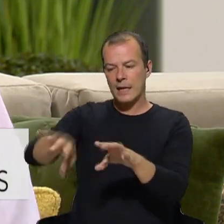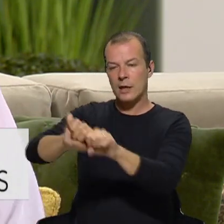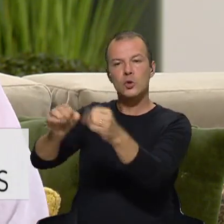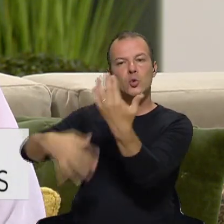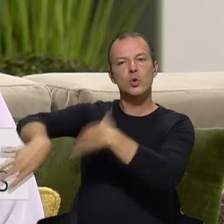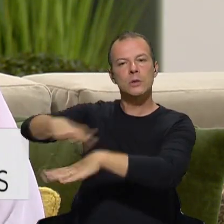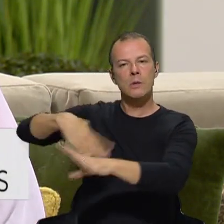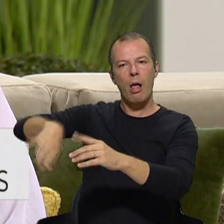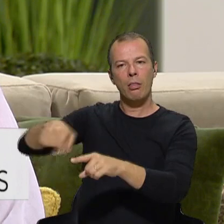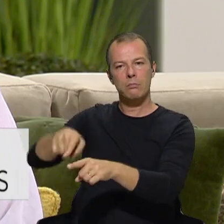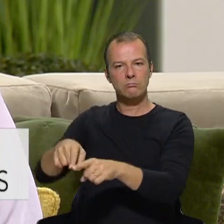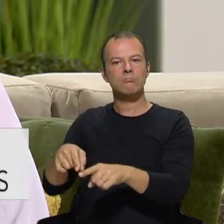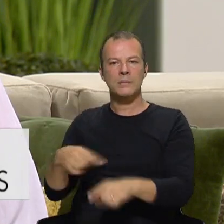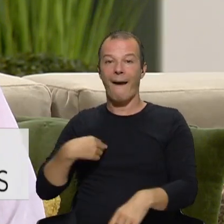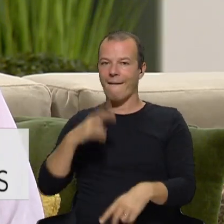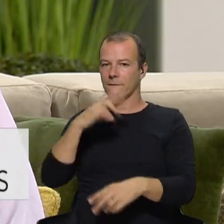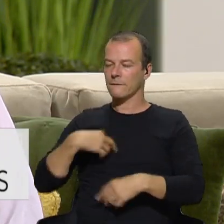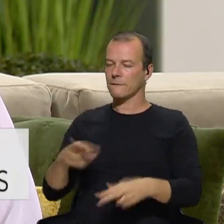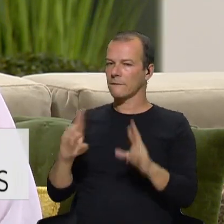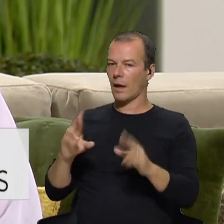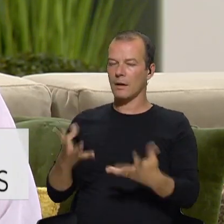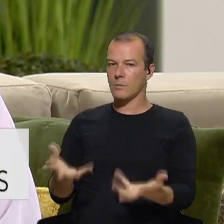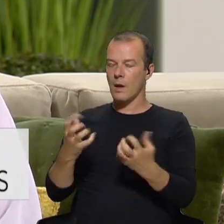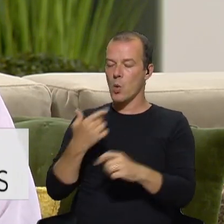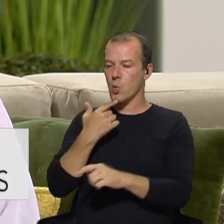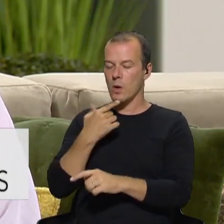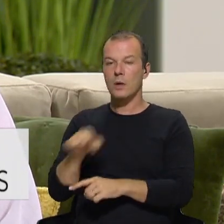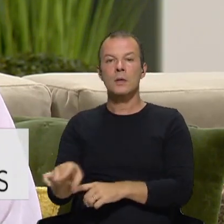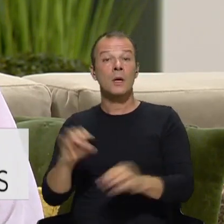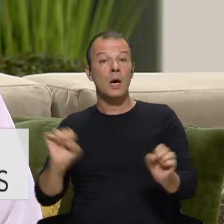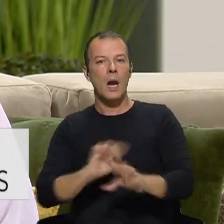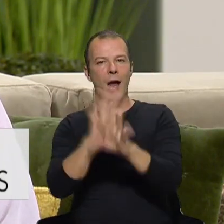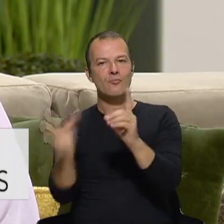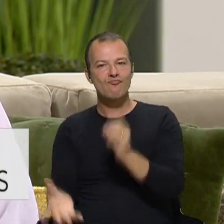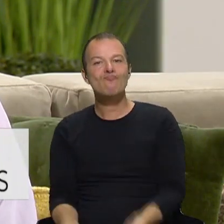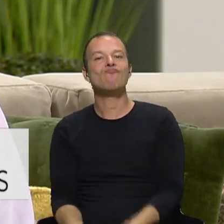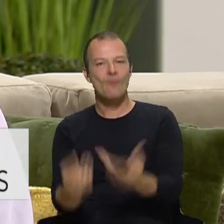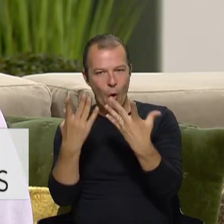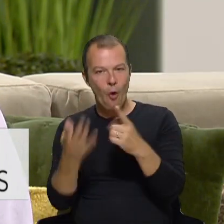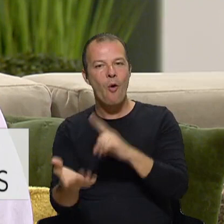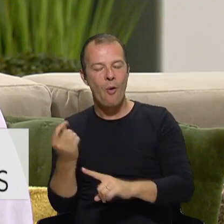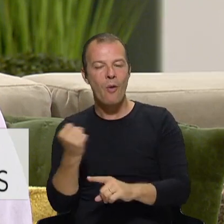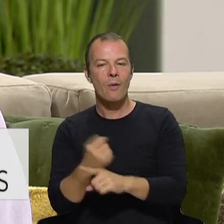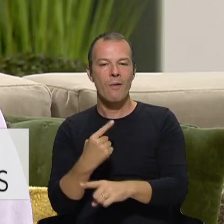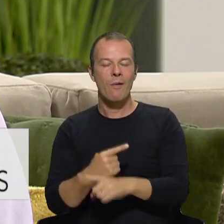social. Sempre foi um desejo teu? Sempre foi um desejo, felizmente concretizável,